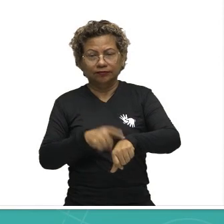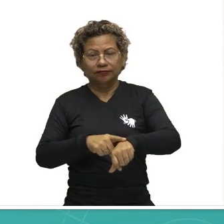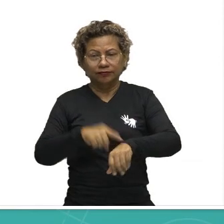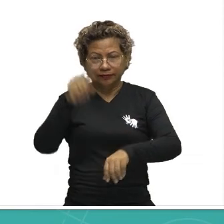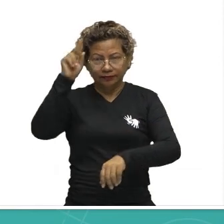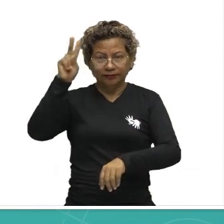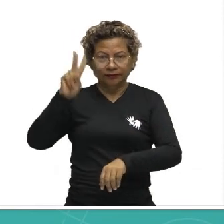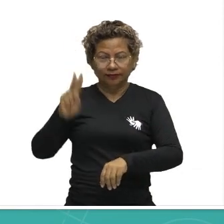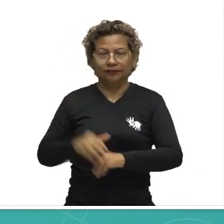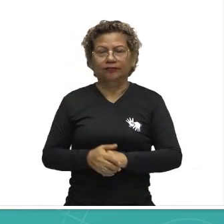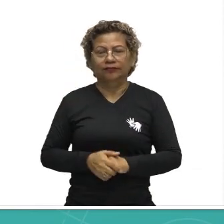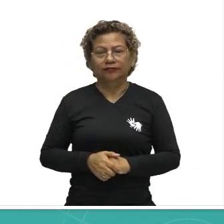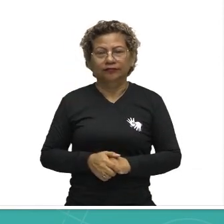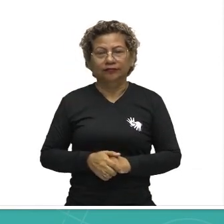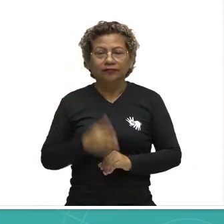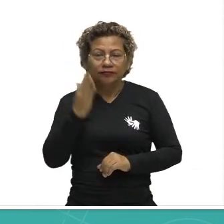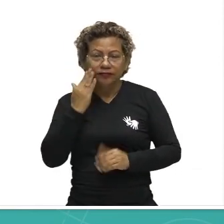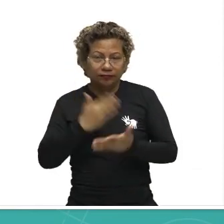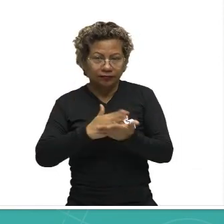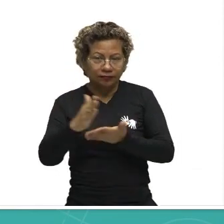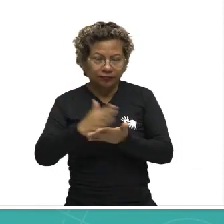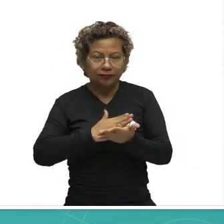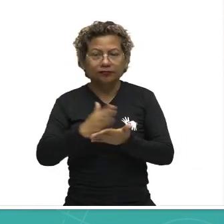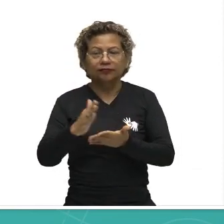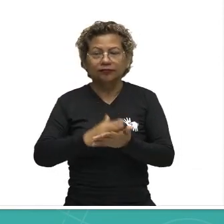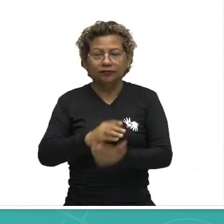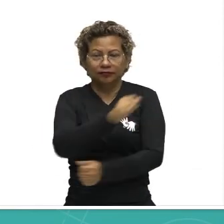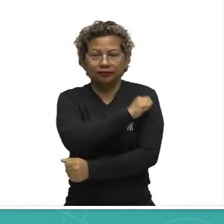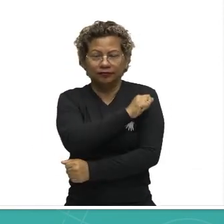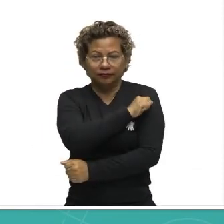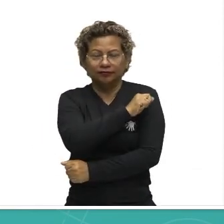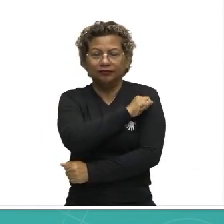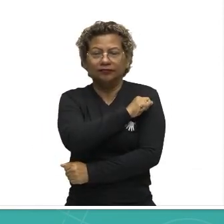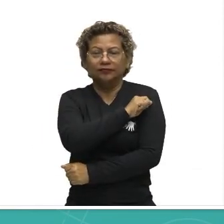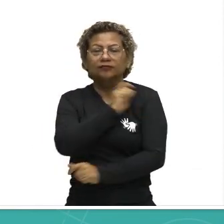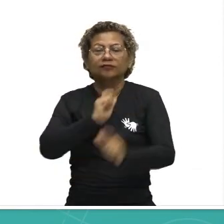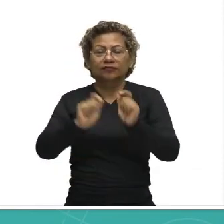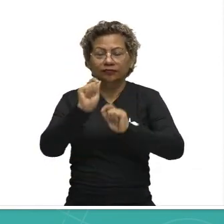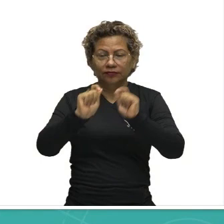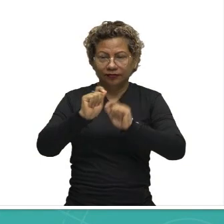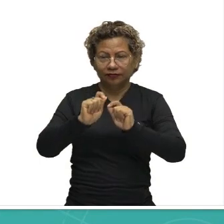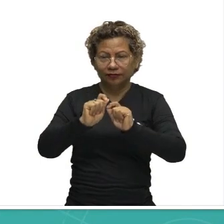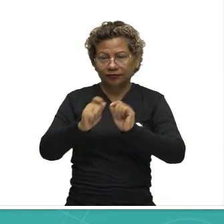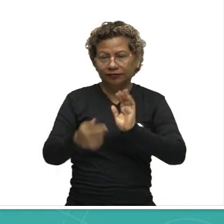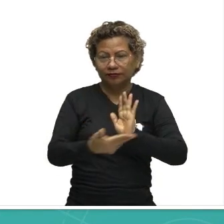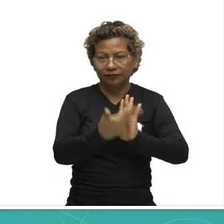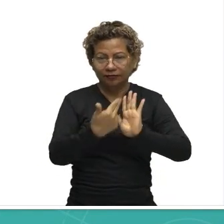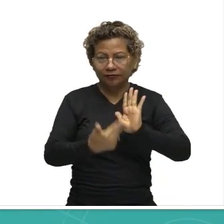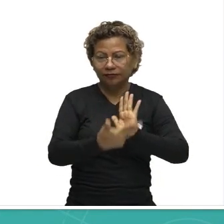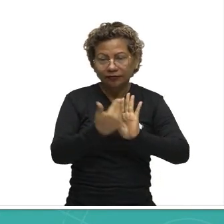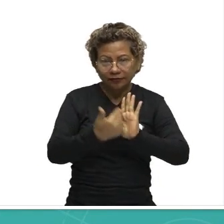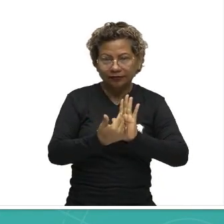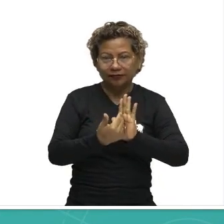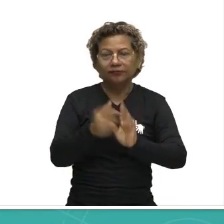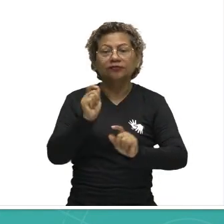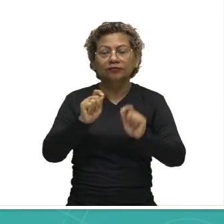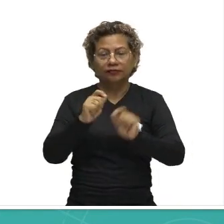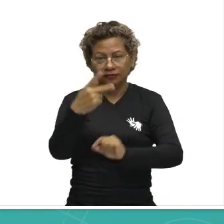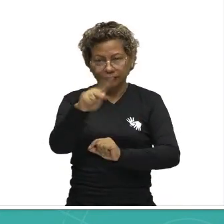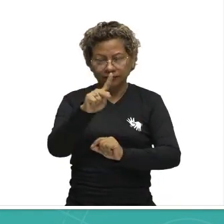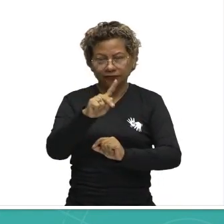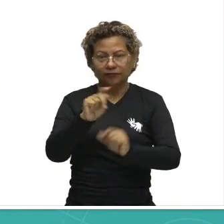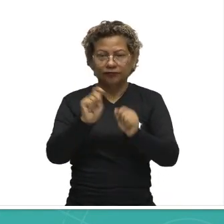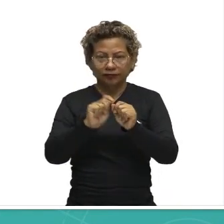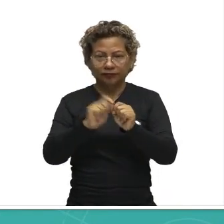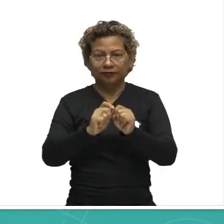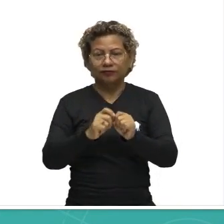eu gostaria aí, estou vendo alguns já escrevendo, né? Descrevendo o que foi que vocês fizeram como desenho. Como foi o desenho